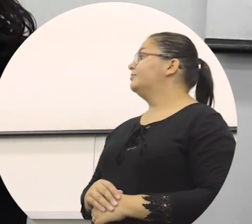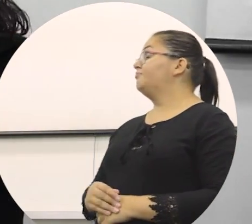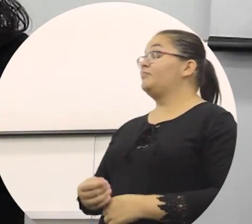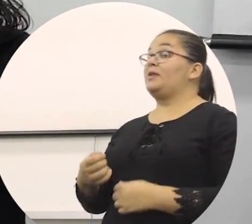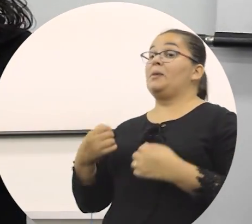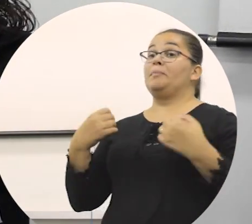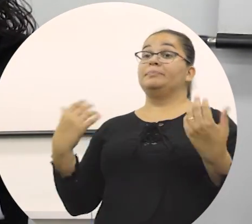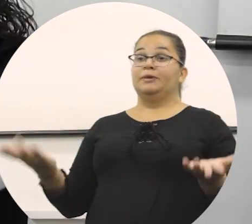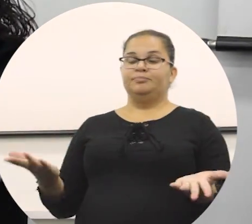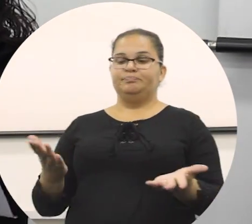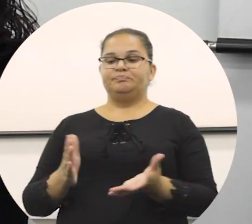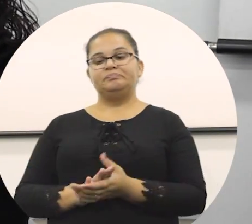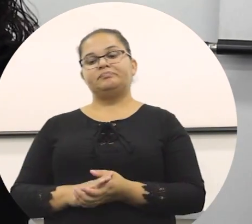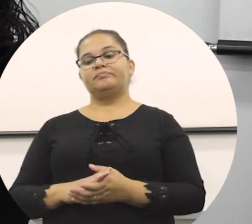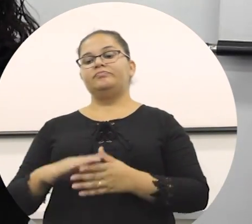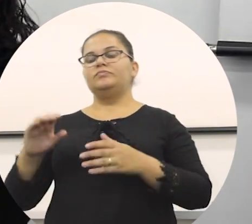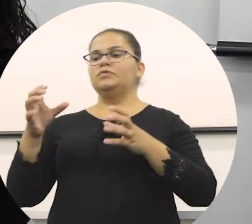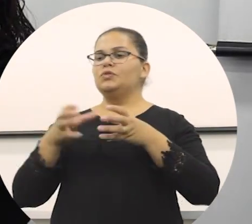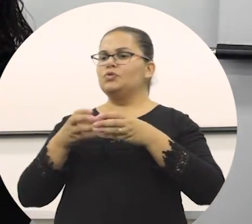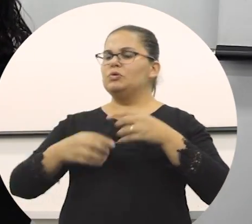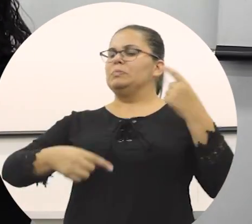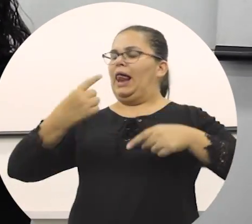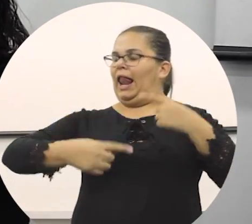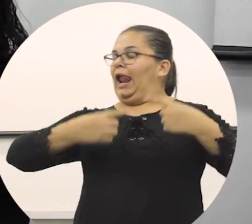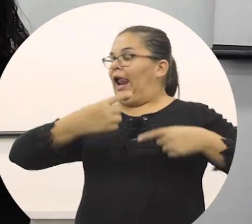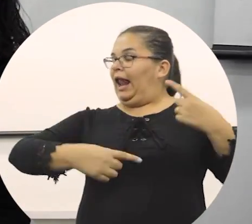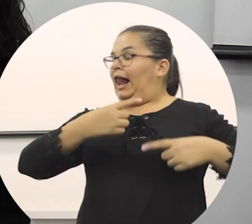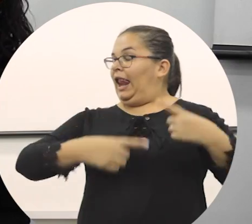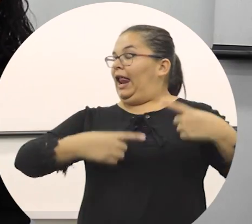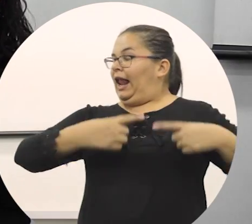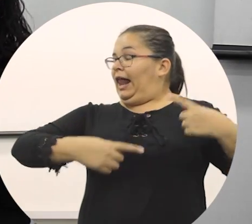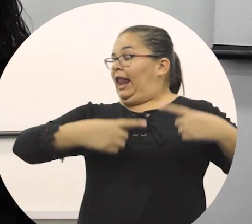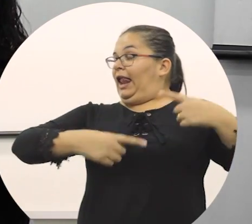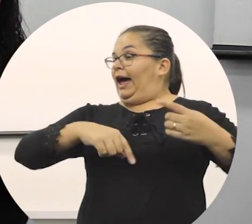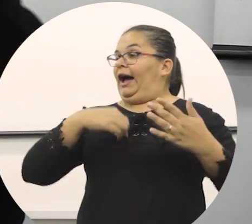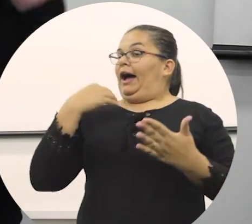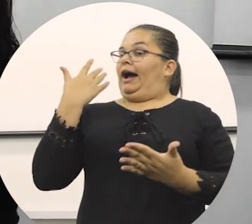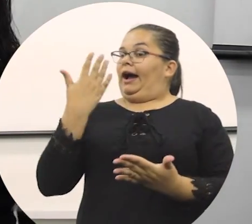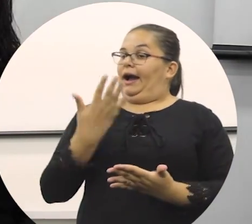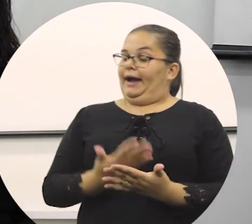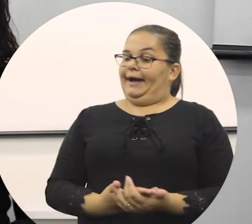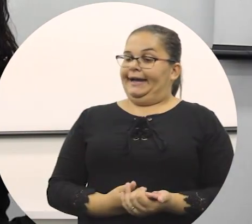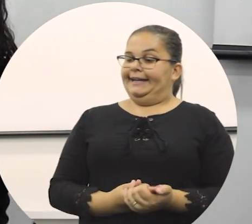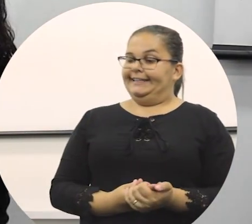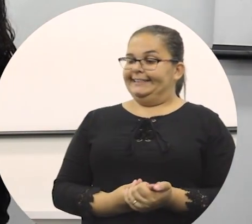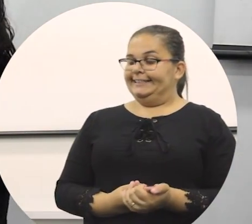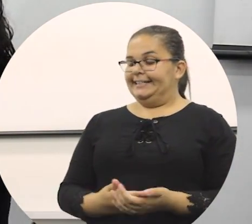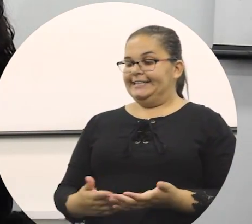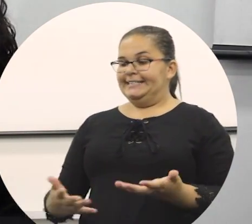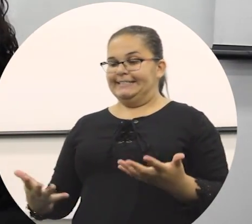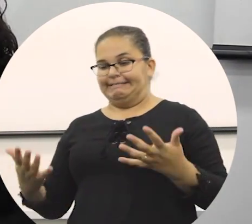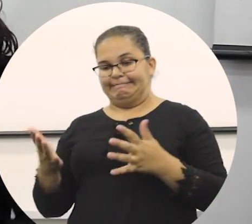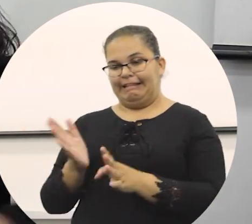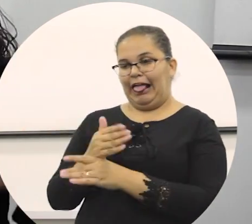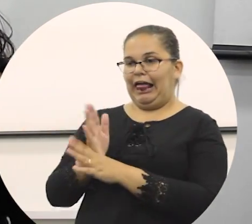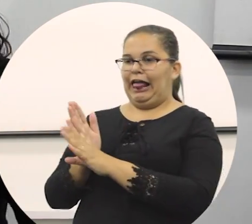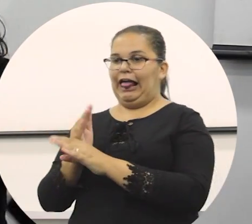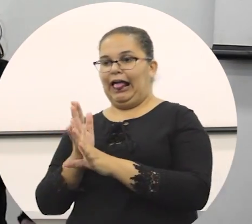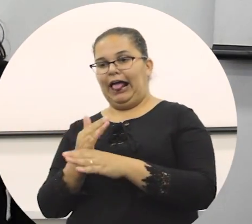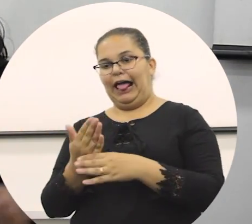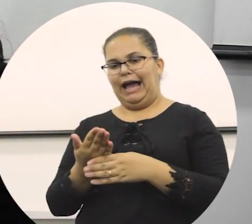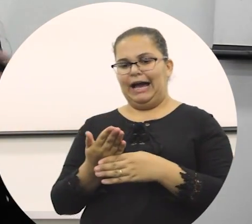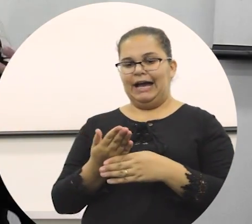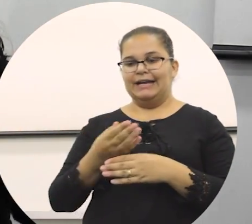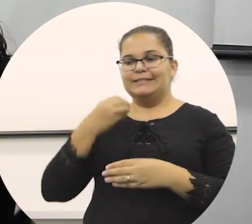bom. Bom, nosso grupo discutiu bastante, muito, muito, muito, meio que se perdeu no que era para fazer. A gente começou a trocar